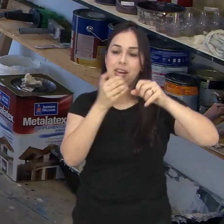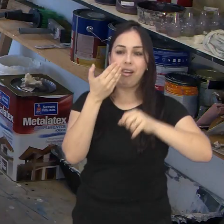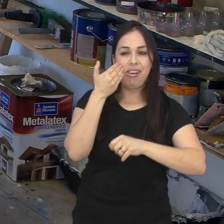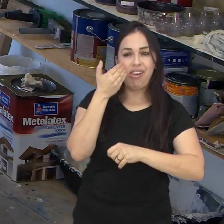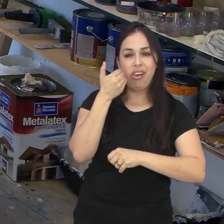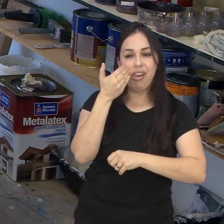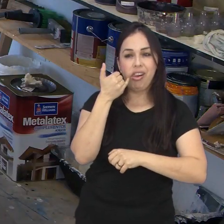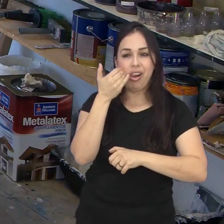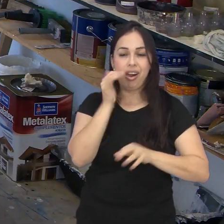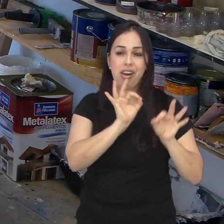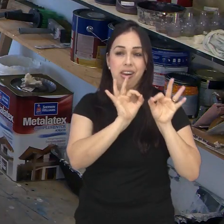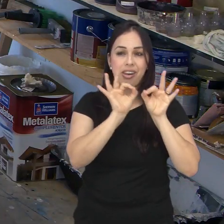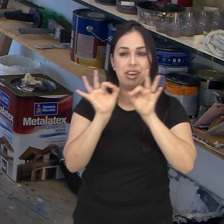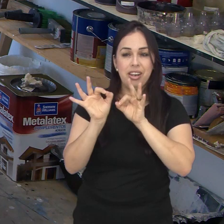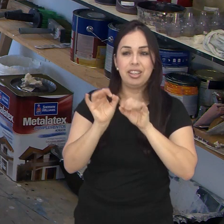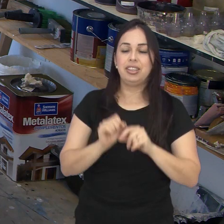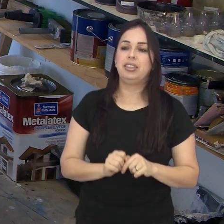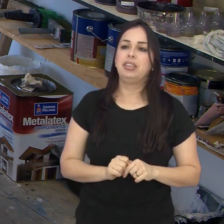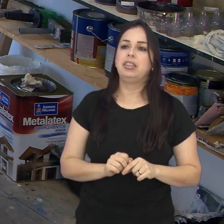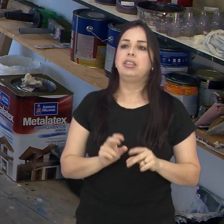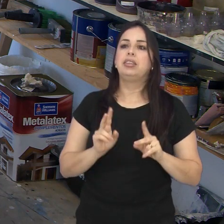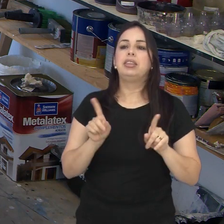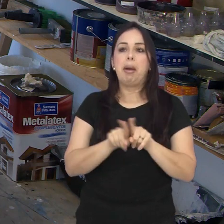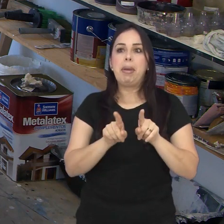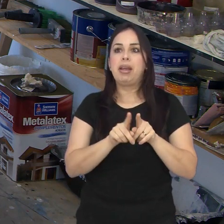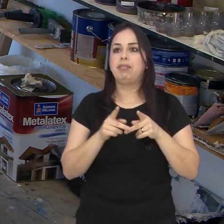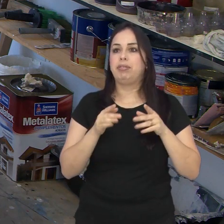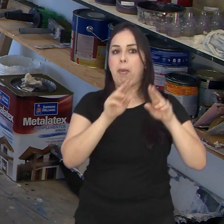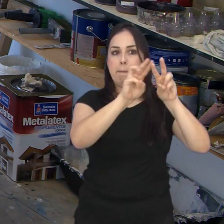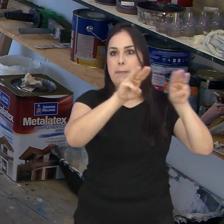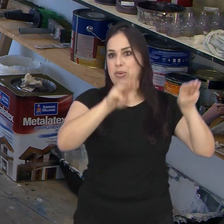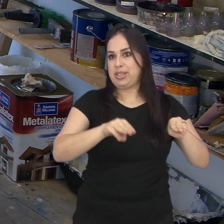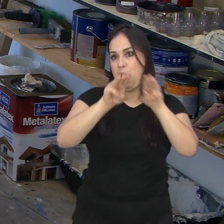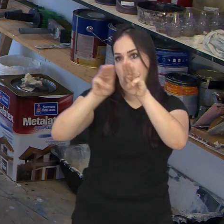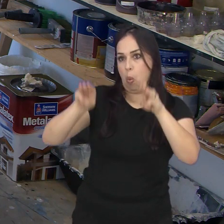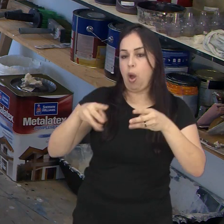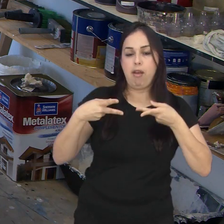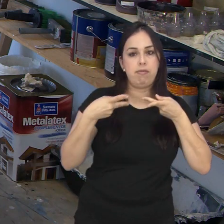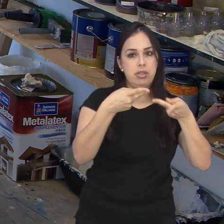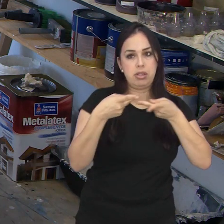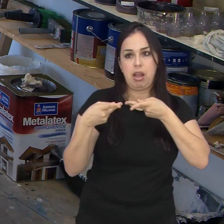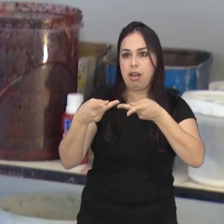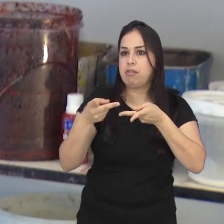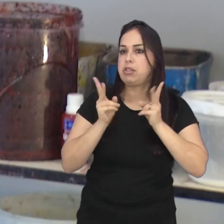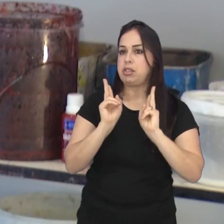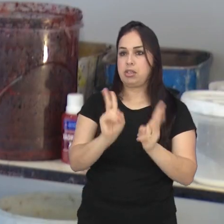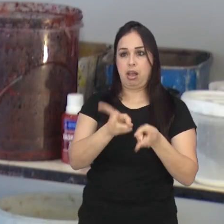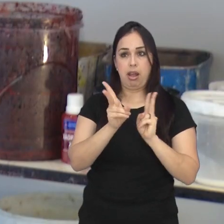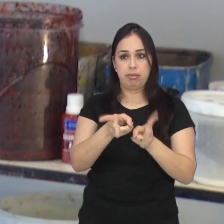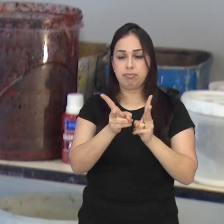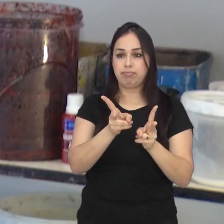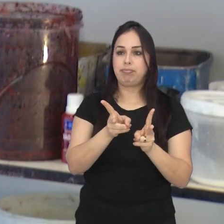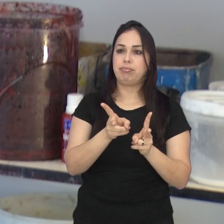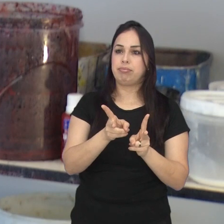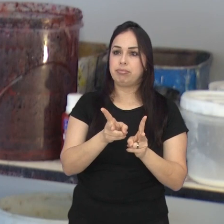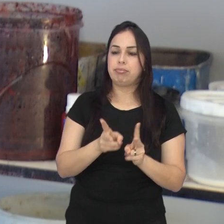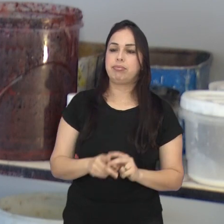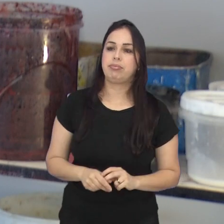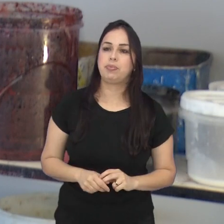tá? De visitar exposições, museus, né?